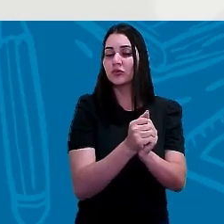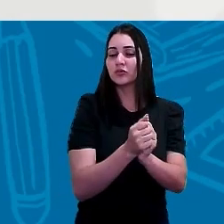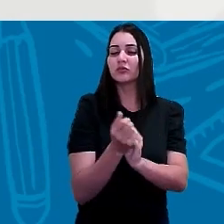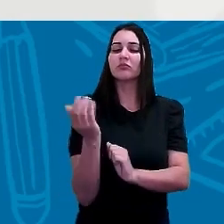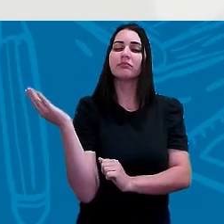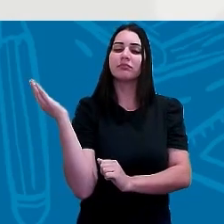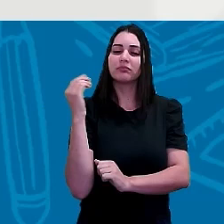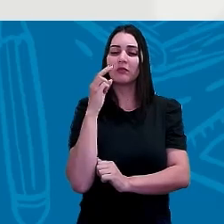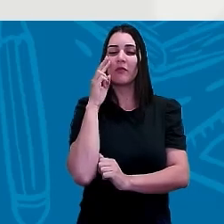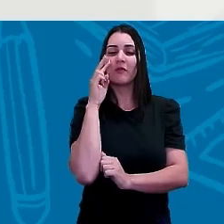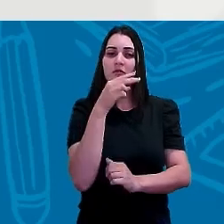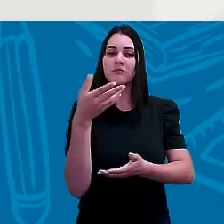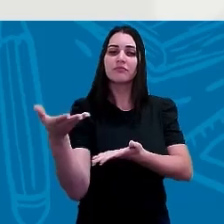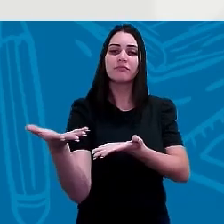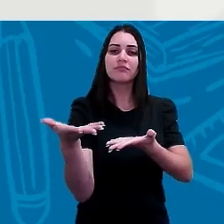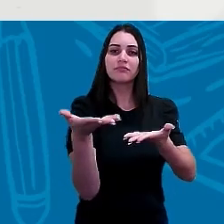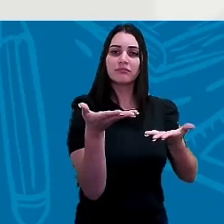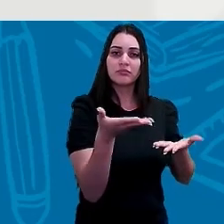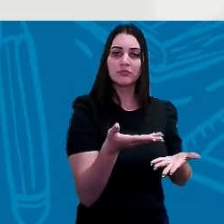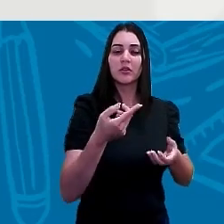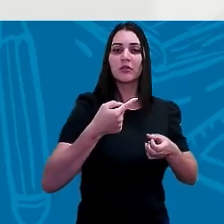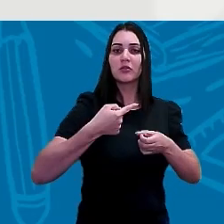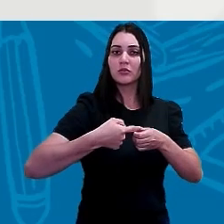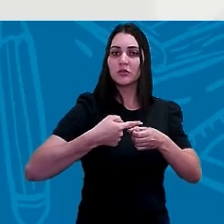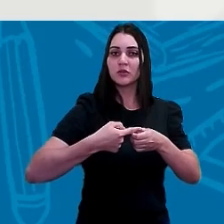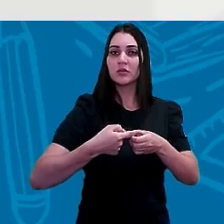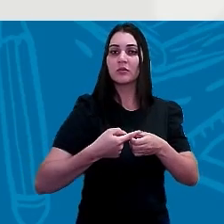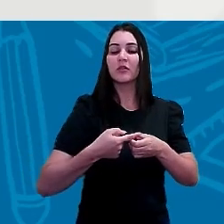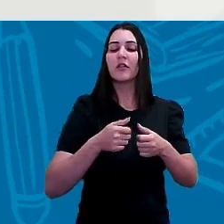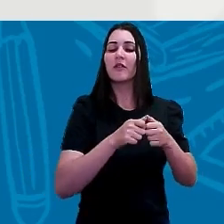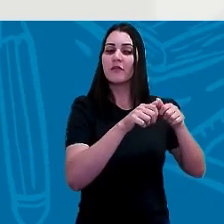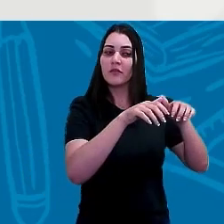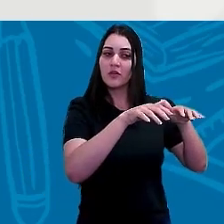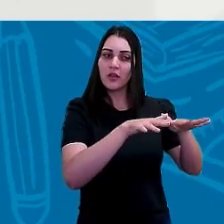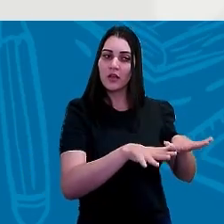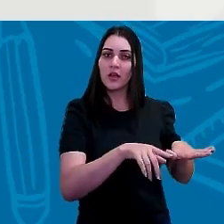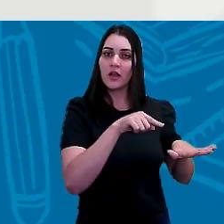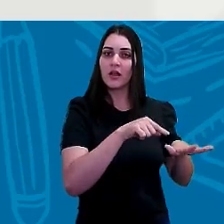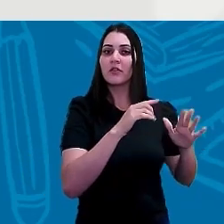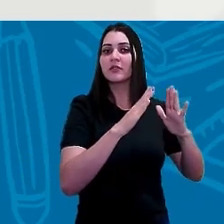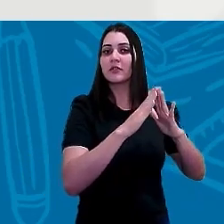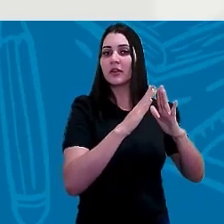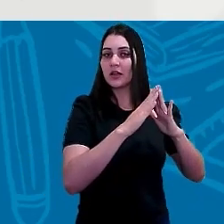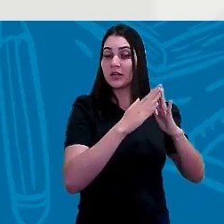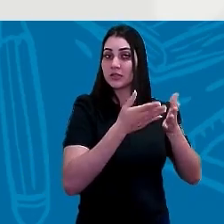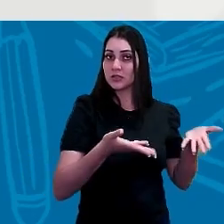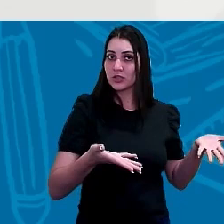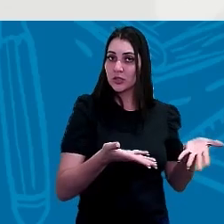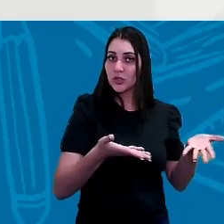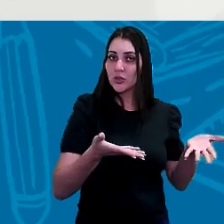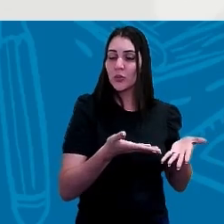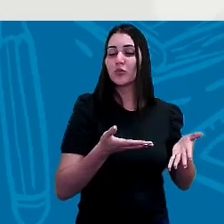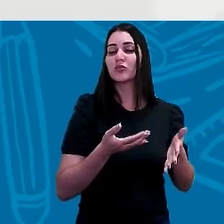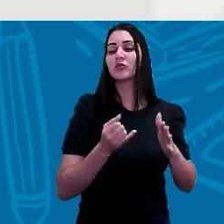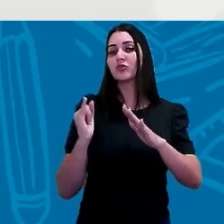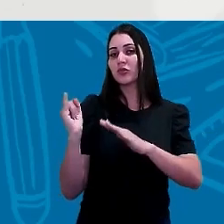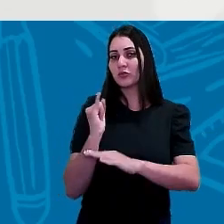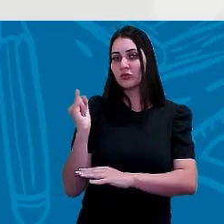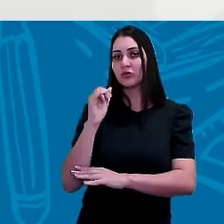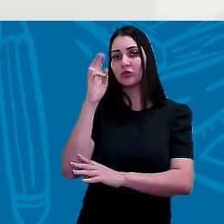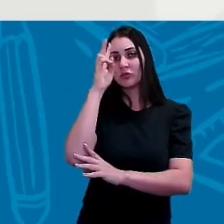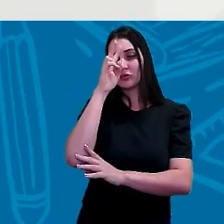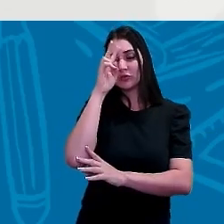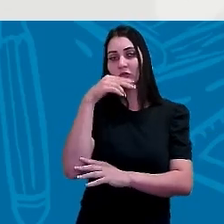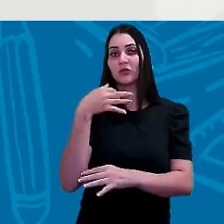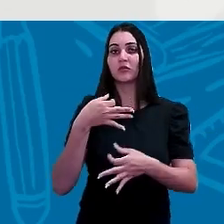né, a visita aqui ao interior e acabaram se hospedando na casa que hoje é o Instituto Histórico, tá